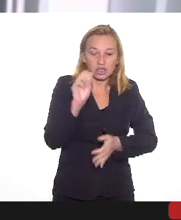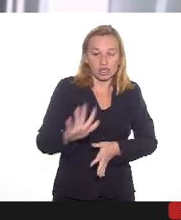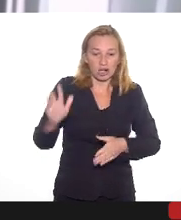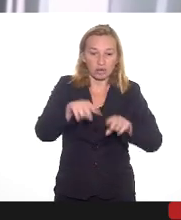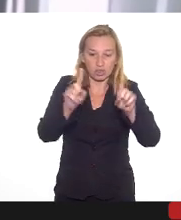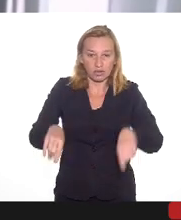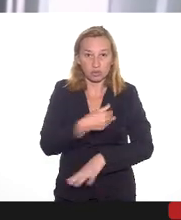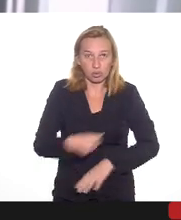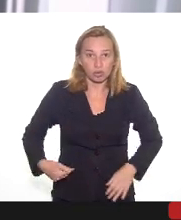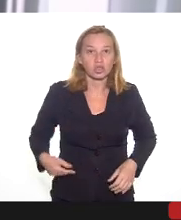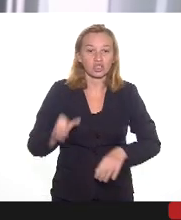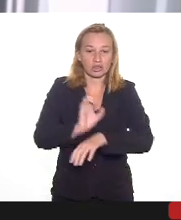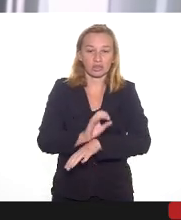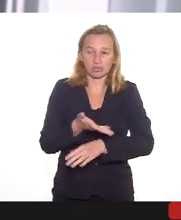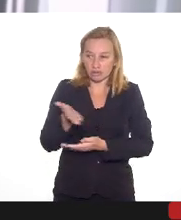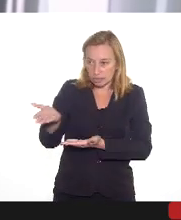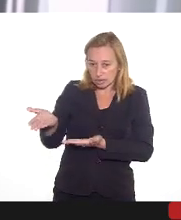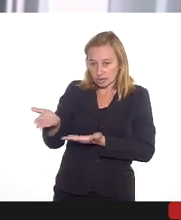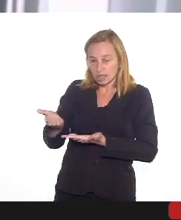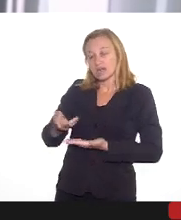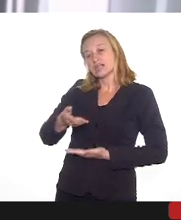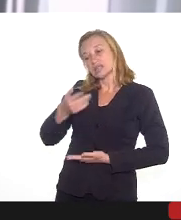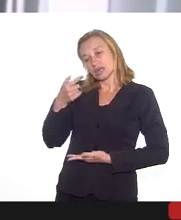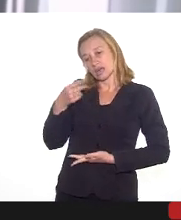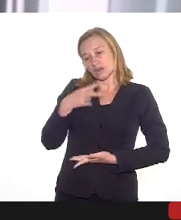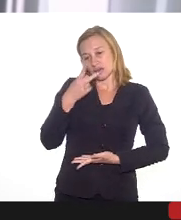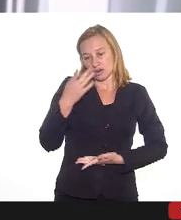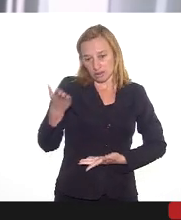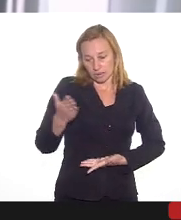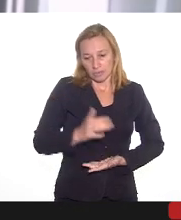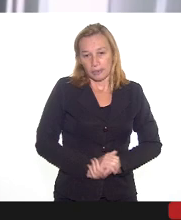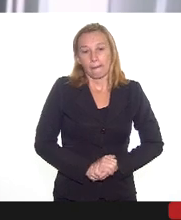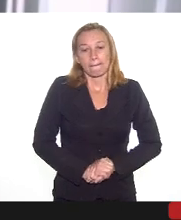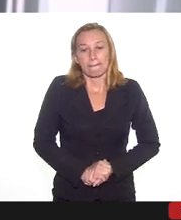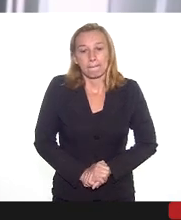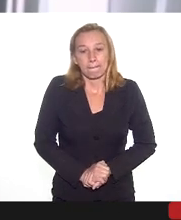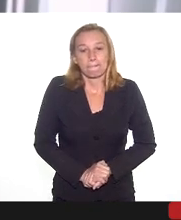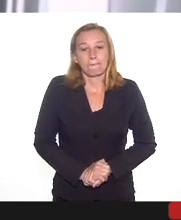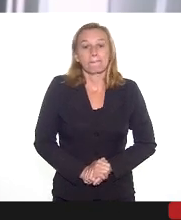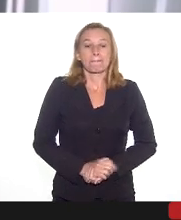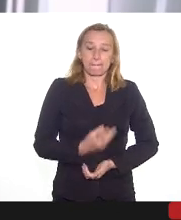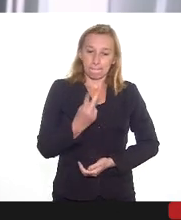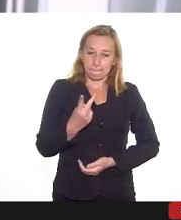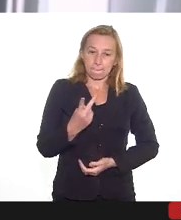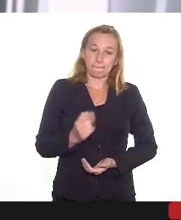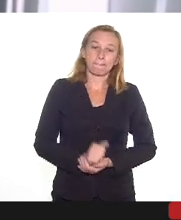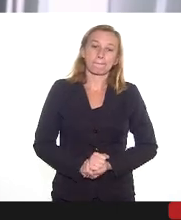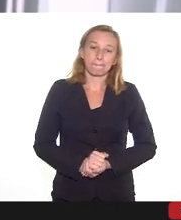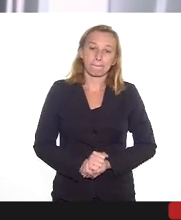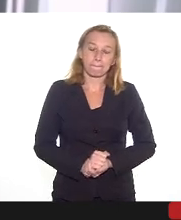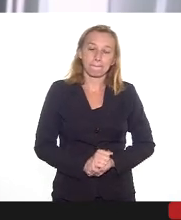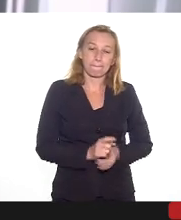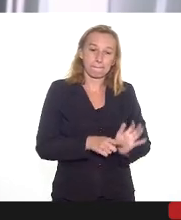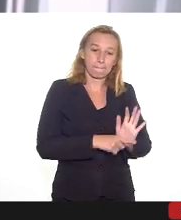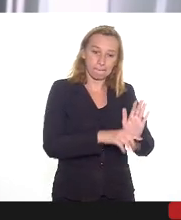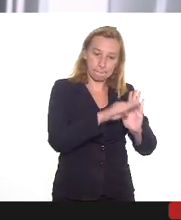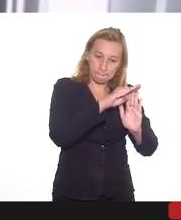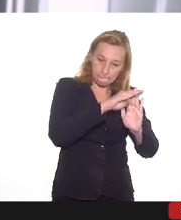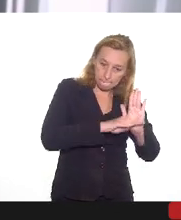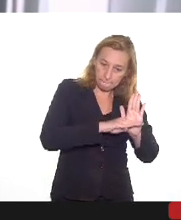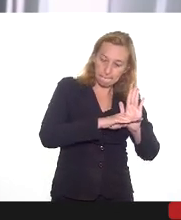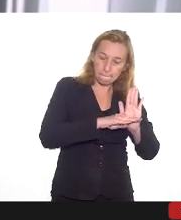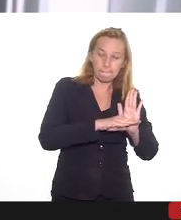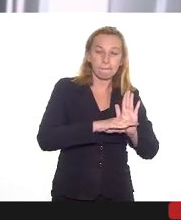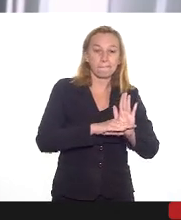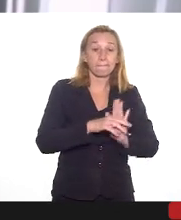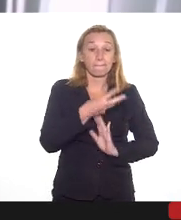público estadual. Então, faço aqui essa reflexão e deixo esses dois encaminhamentos, endossando a agenda específica sobre o PL